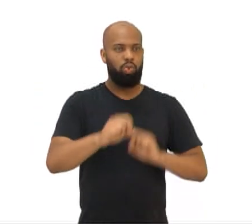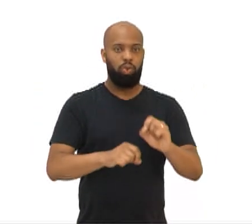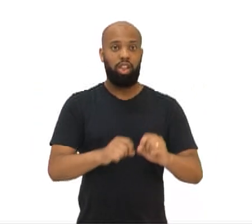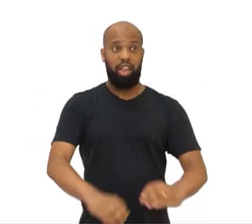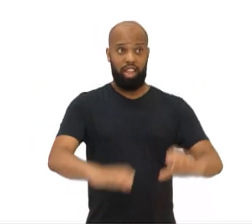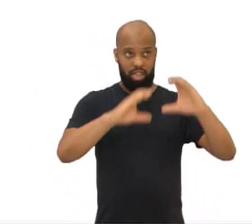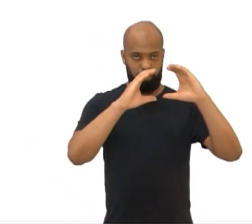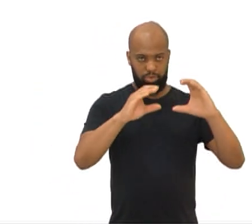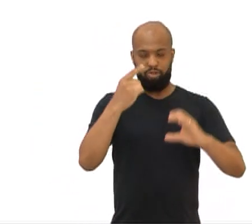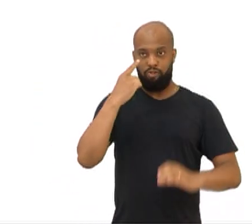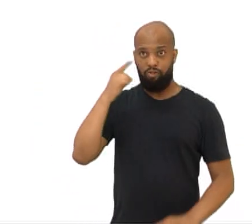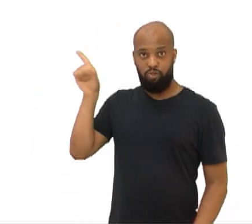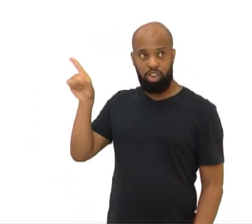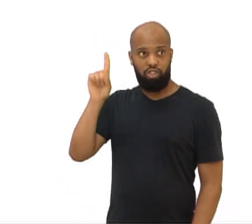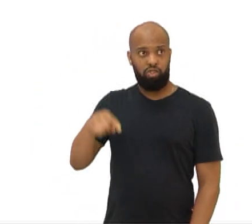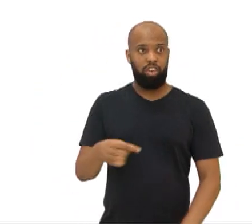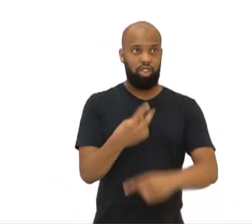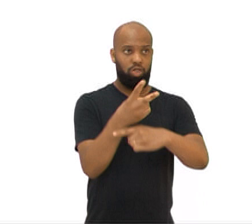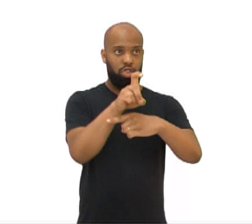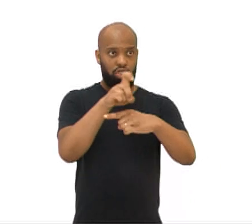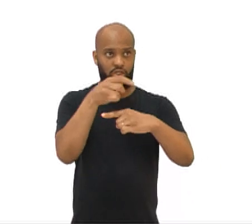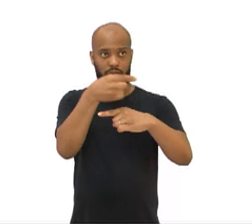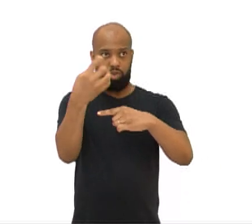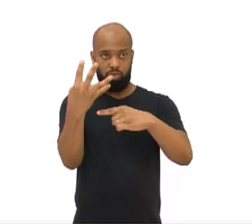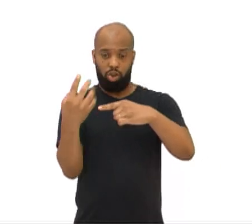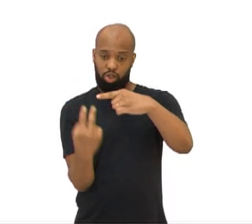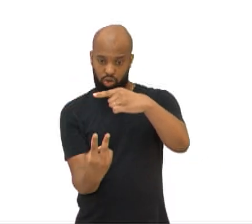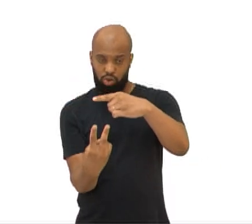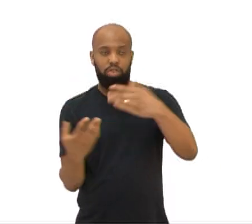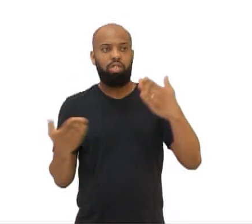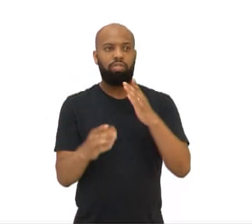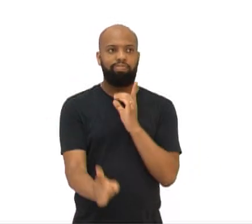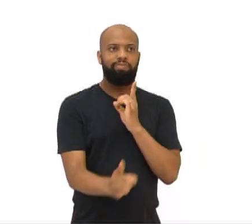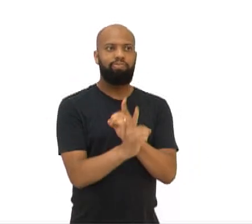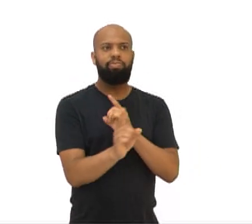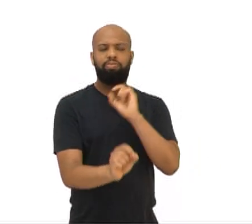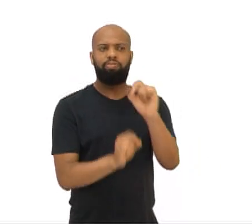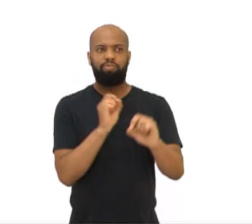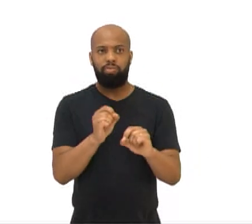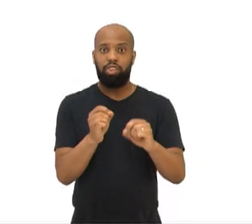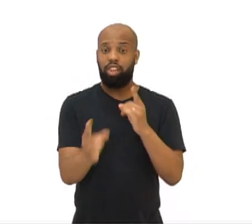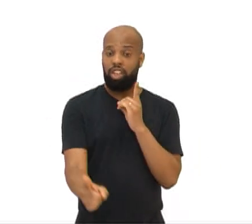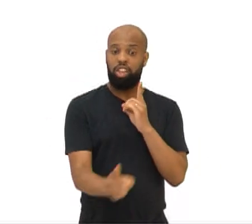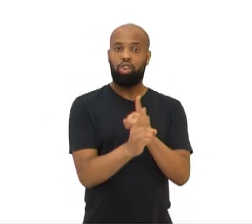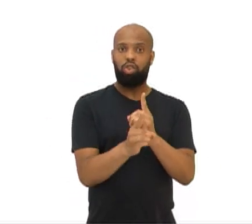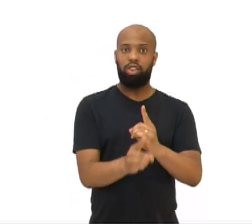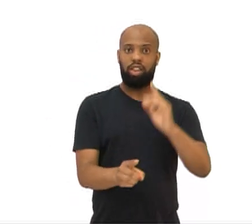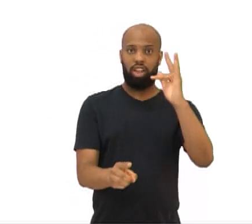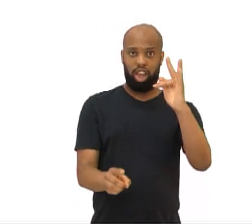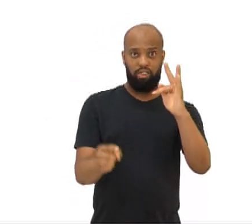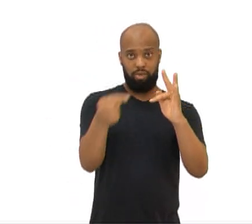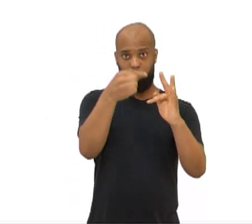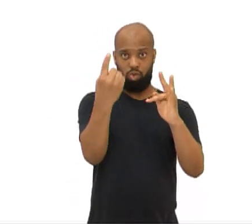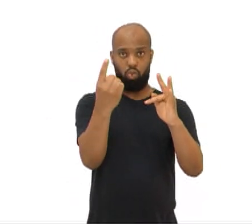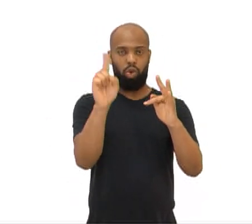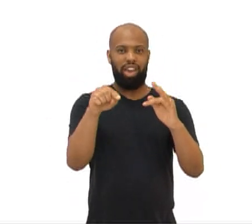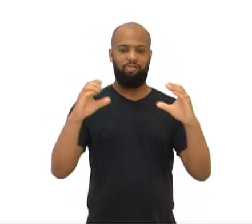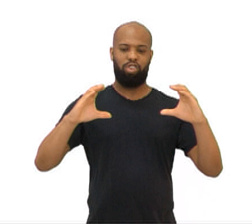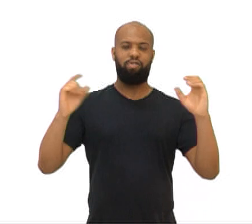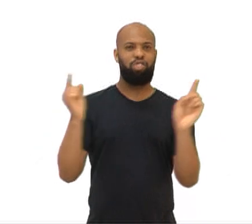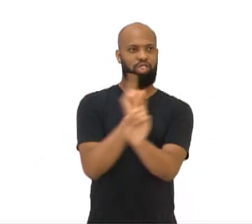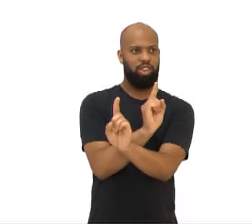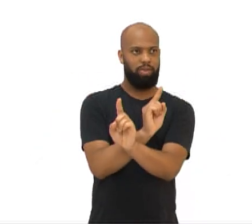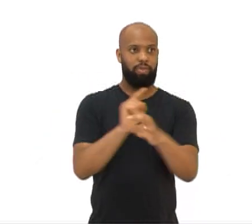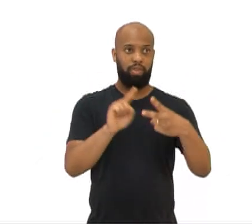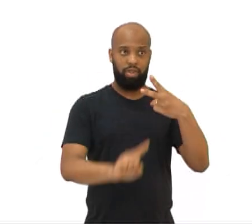2x menos 4 sobre 2, determine, primeiro, a função inversa de x. Letra B,